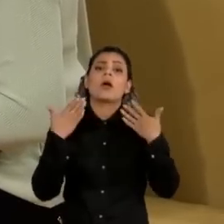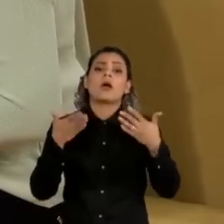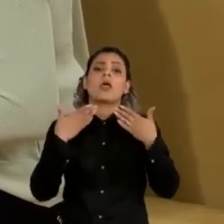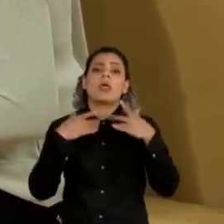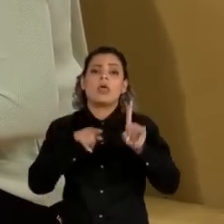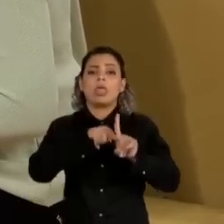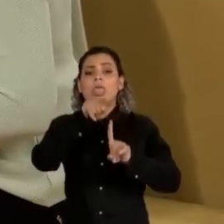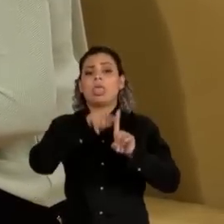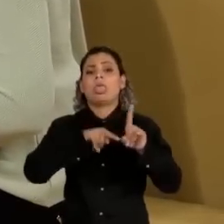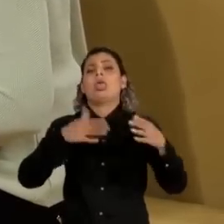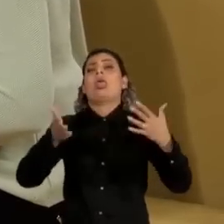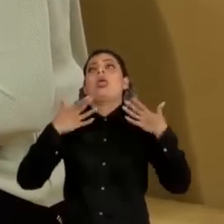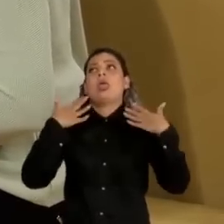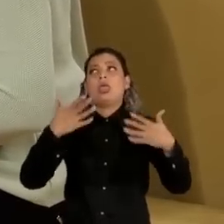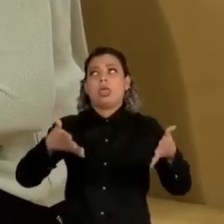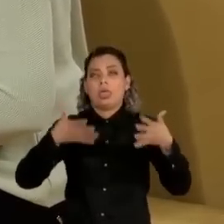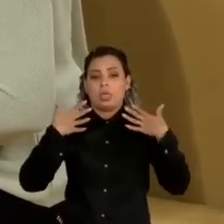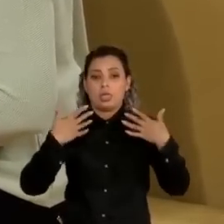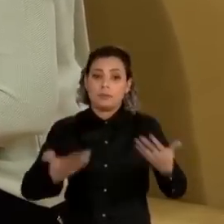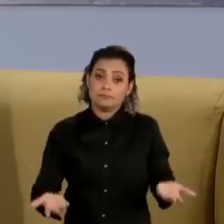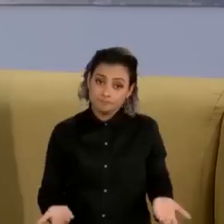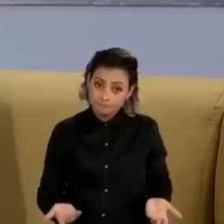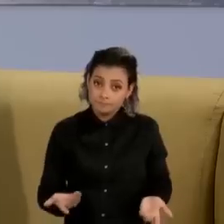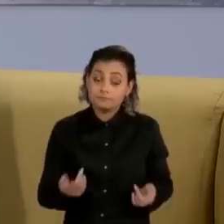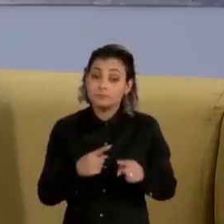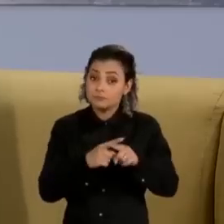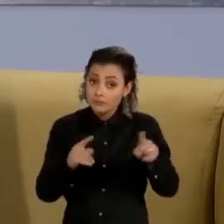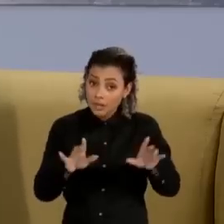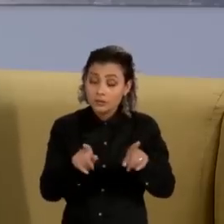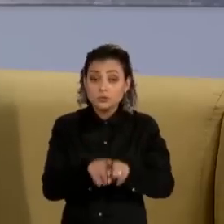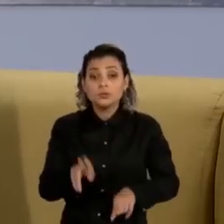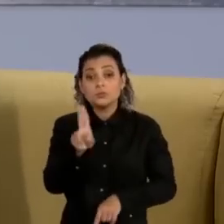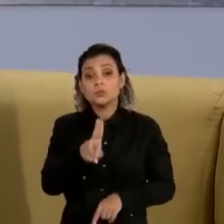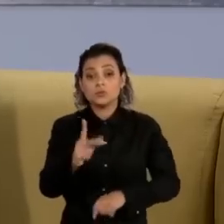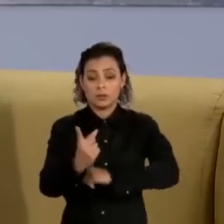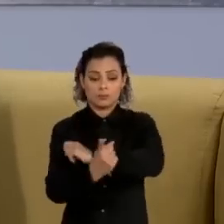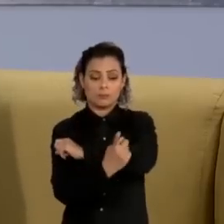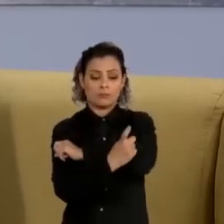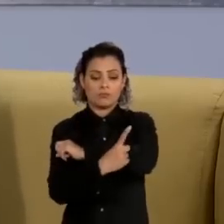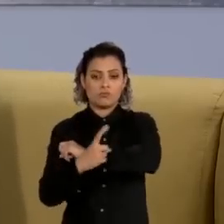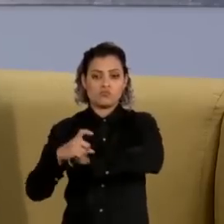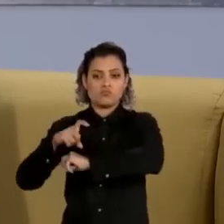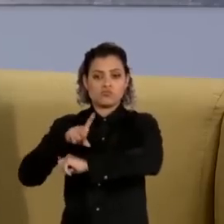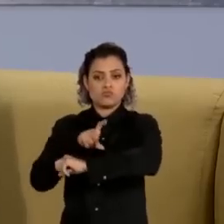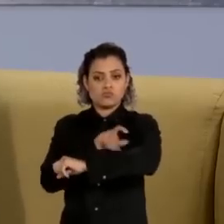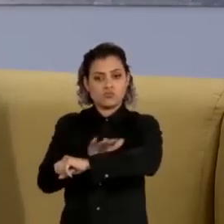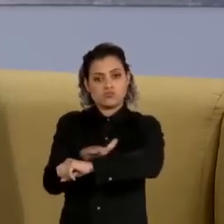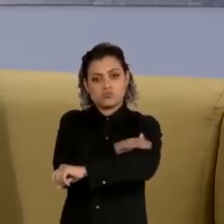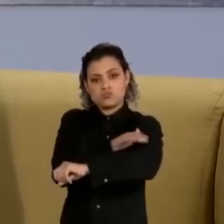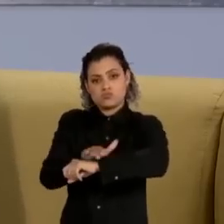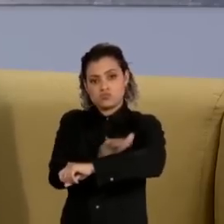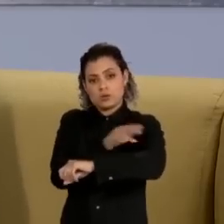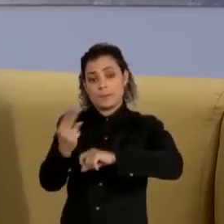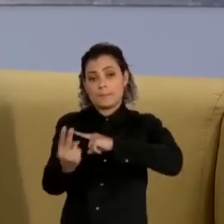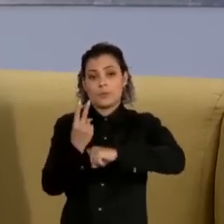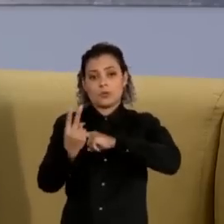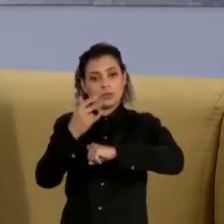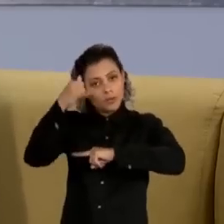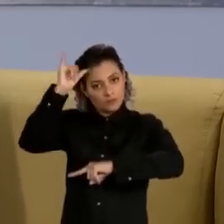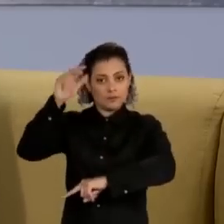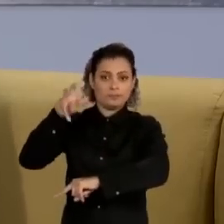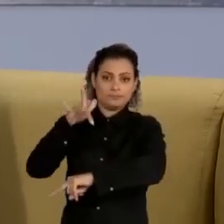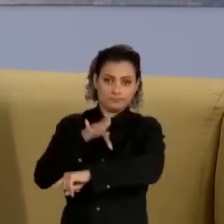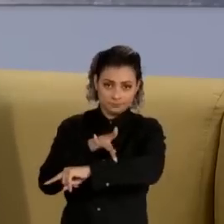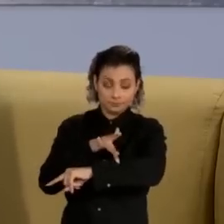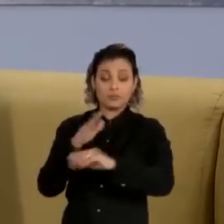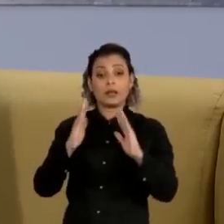brasileiro, principalmente no verão, e o uso de repelentes também. Além disso, para a casa é possível